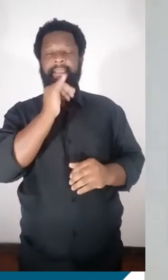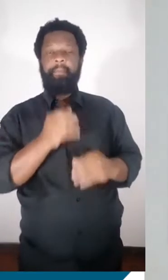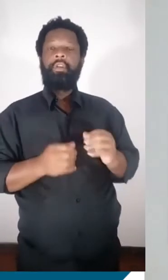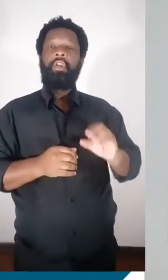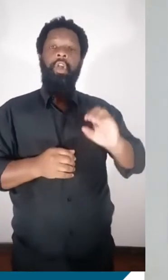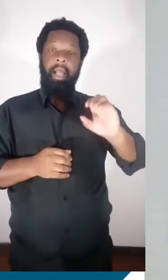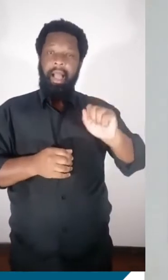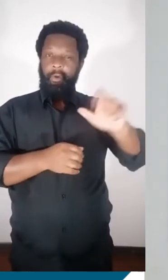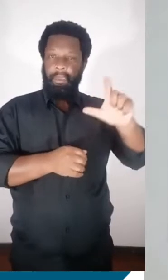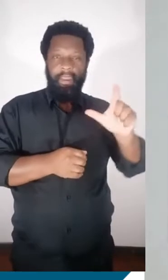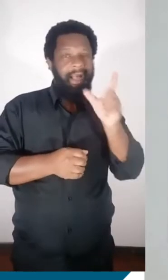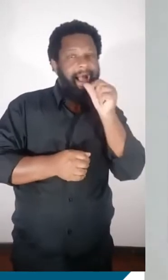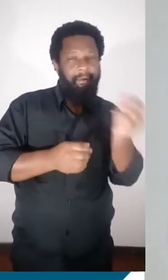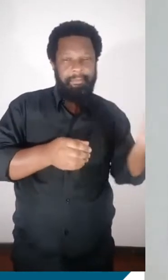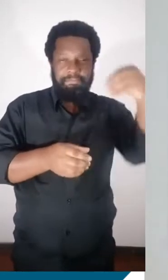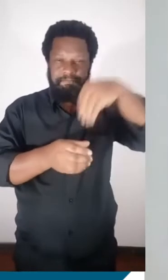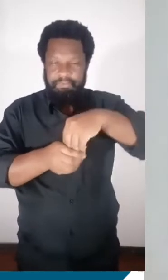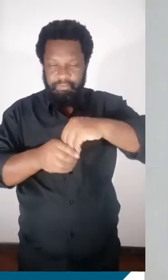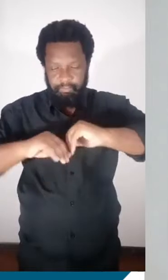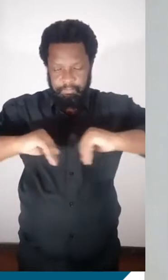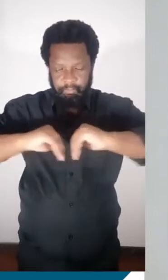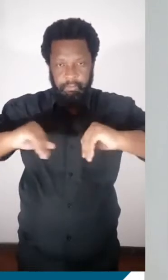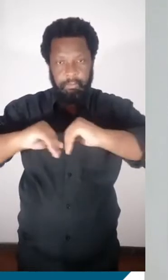eu coloco o hidróxido de alumínio em água, o processo de